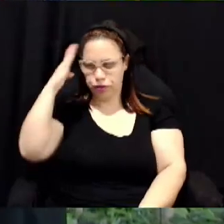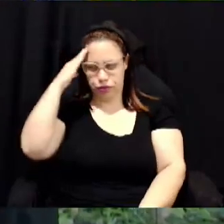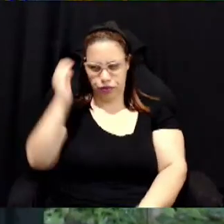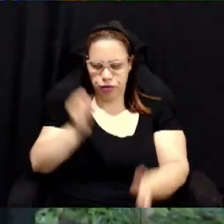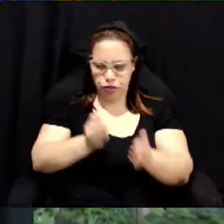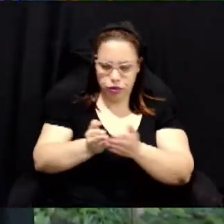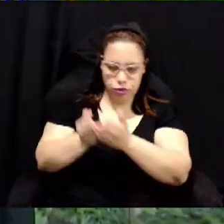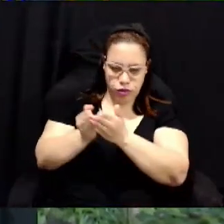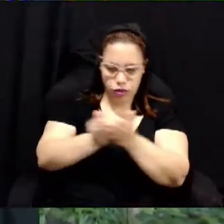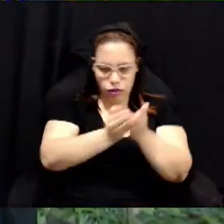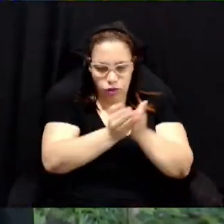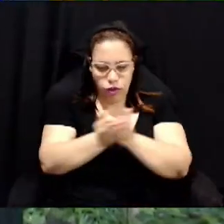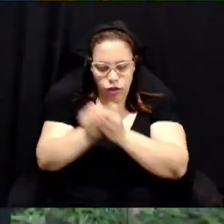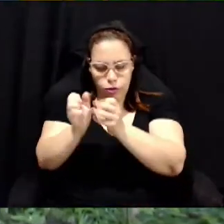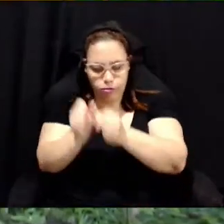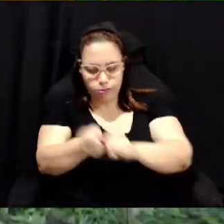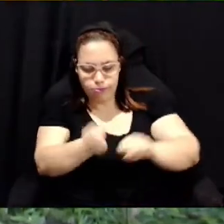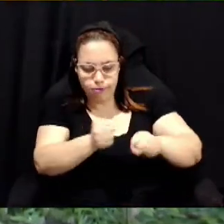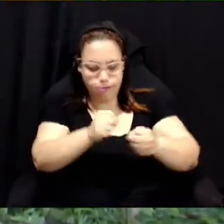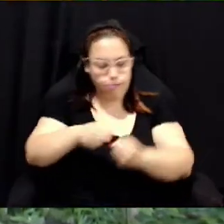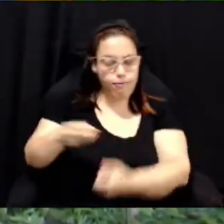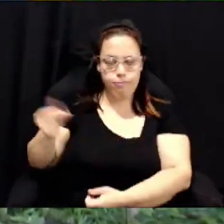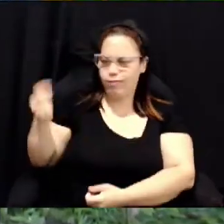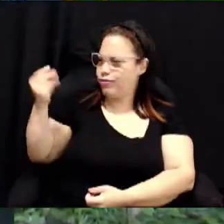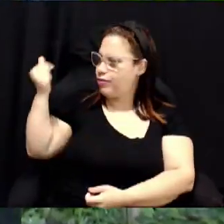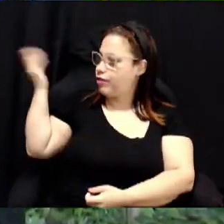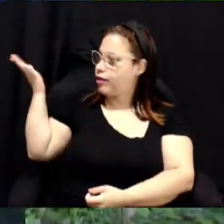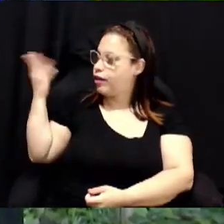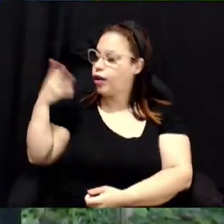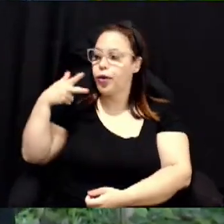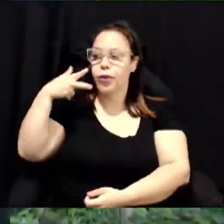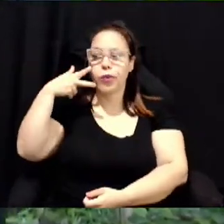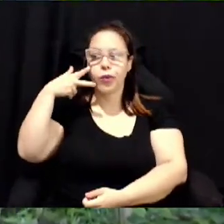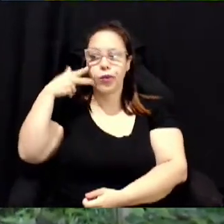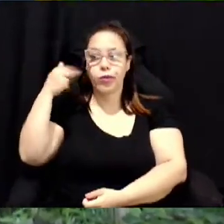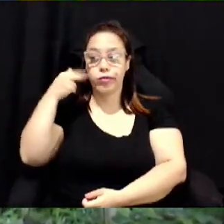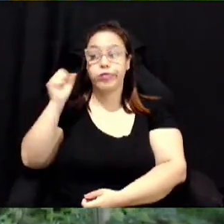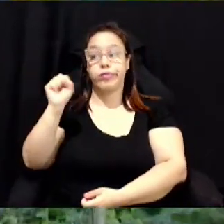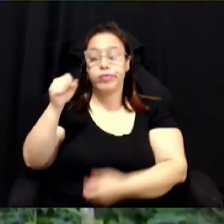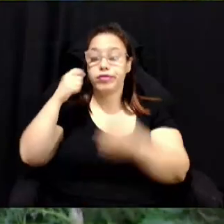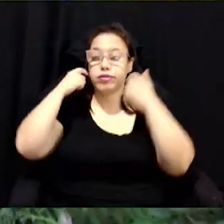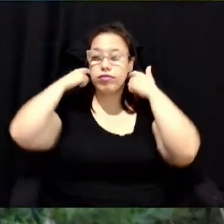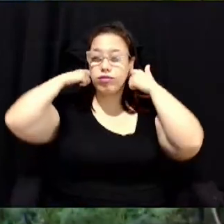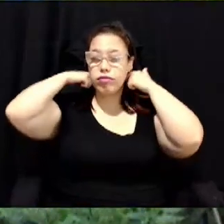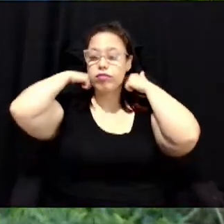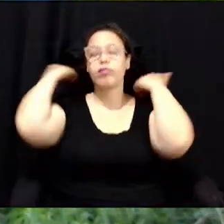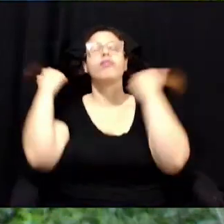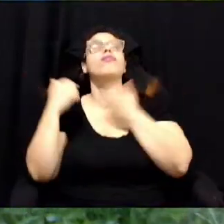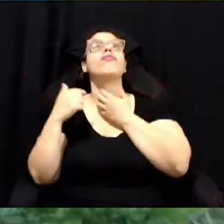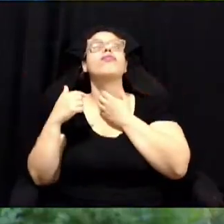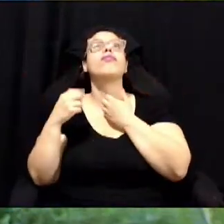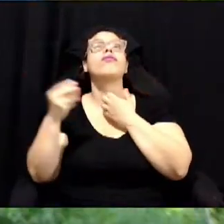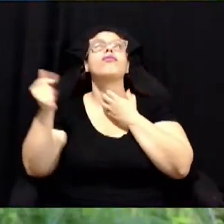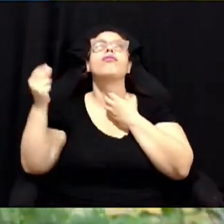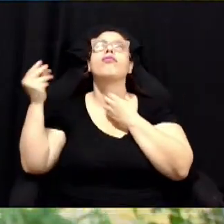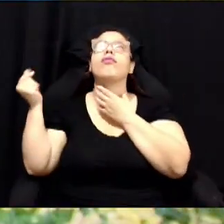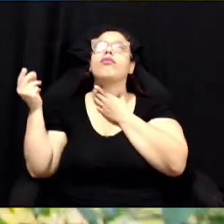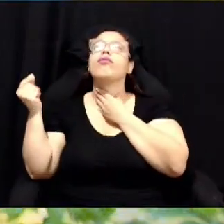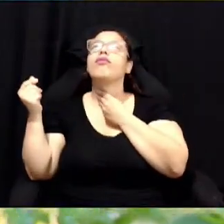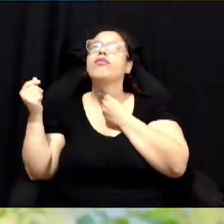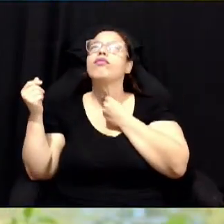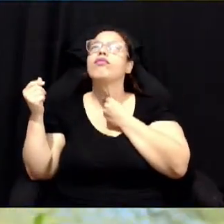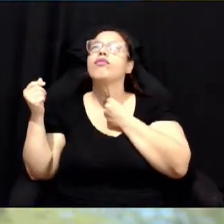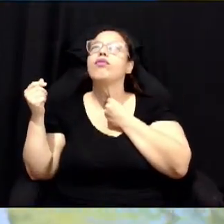da humanidade, né? Oi Rafa, sim, a canoagem a gente tem histórico aí de os nossos antepassados aí sempre estiveram no rio, descendo o rio